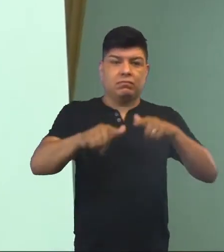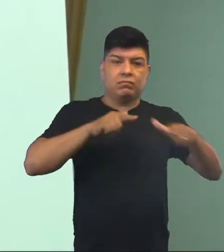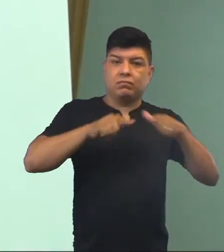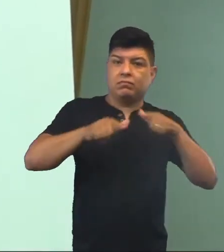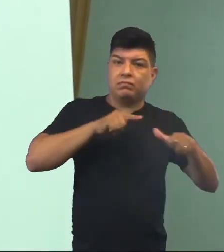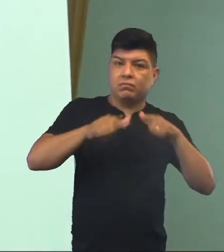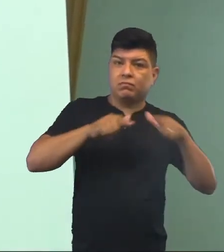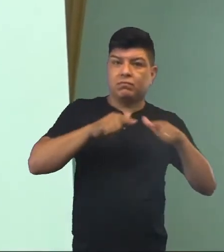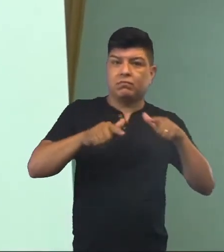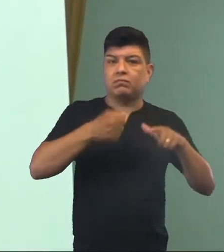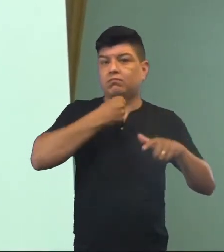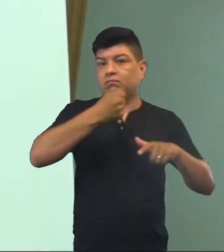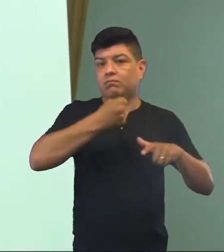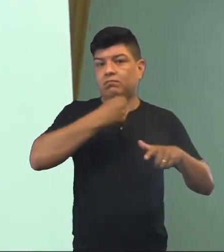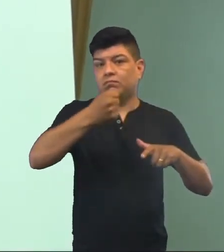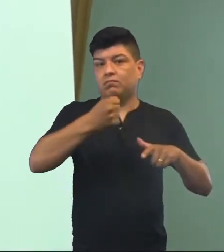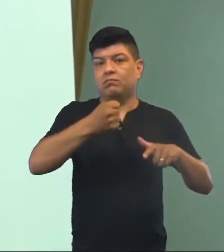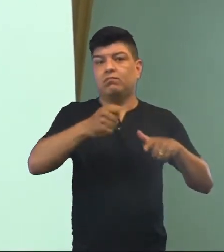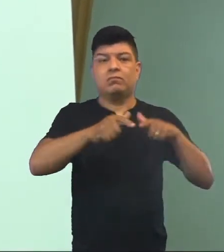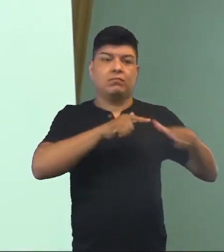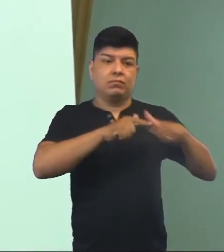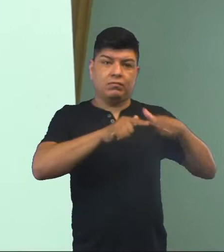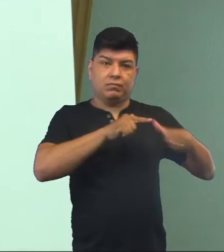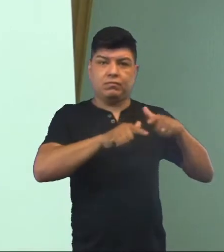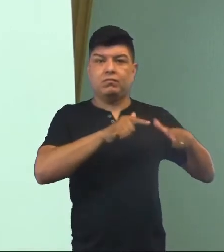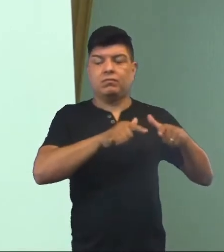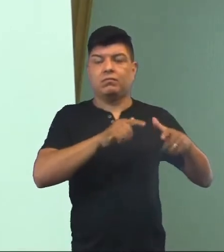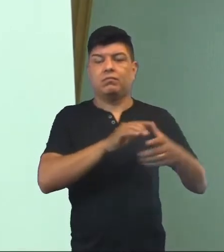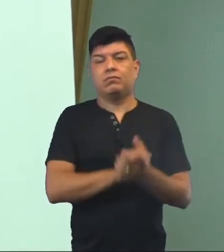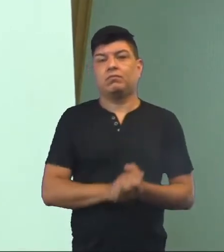trabalho e entrevista de emprego,